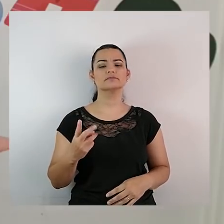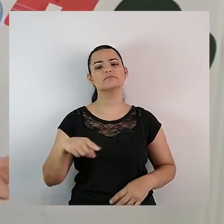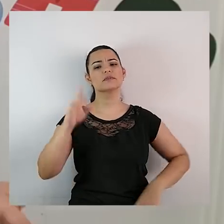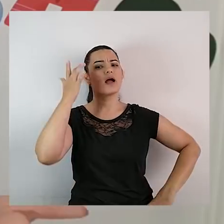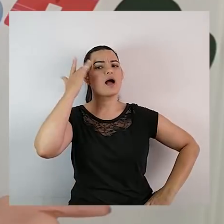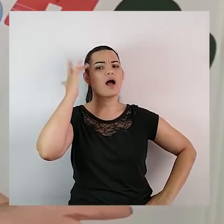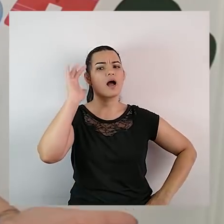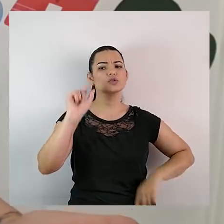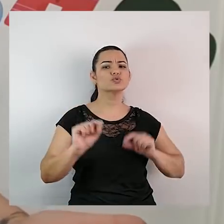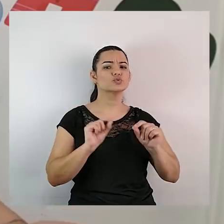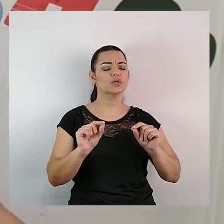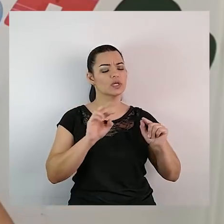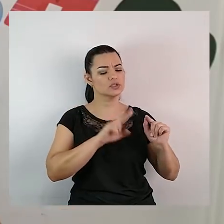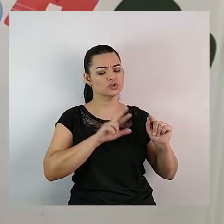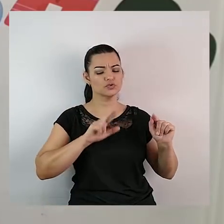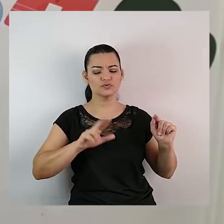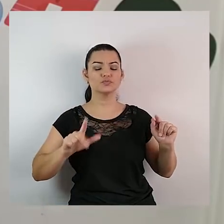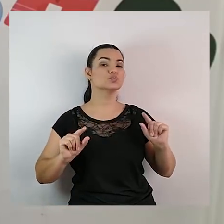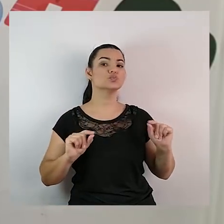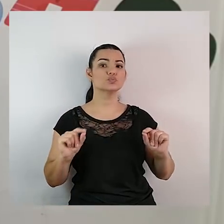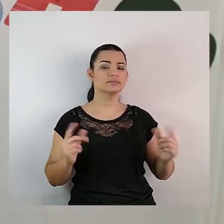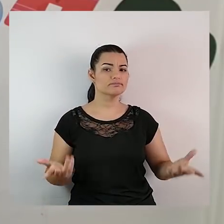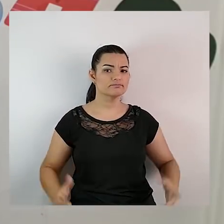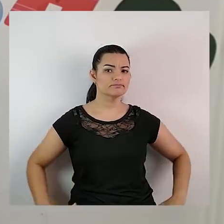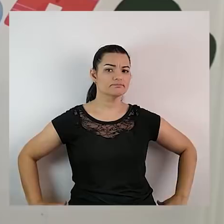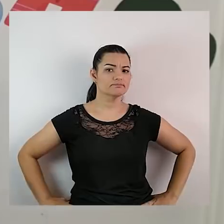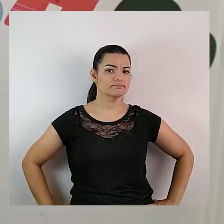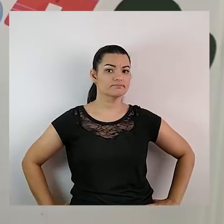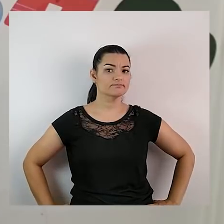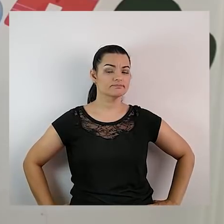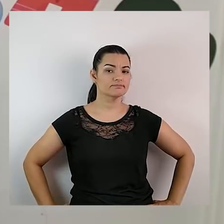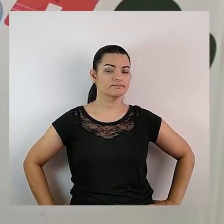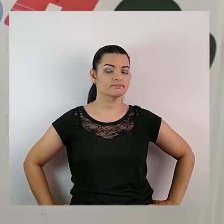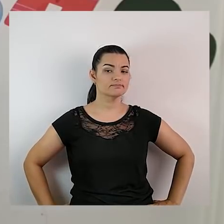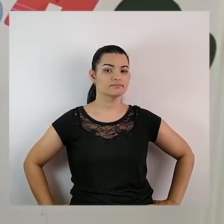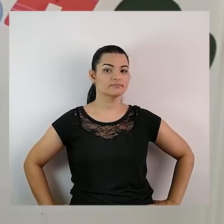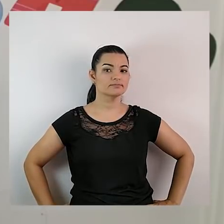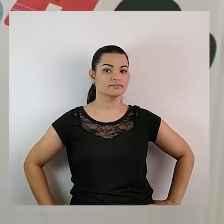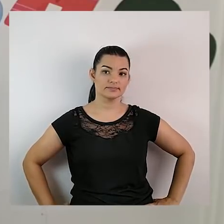O que você acha que eles têm de diferente?